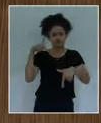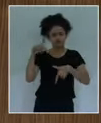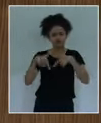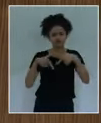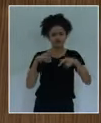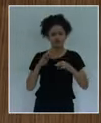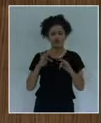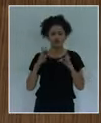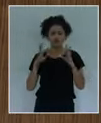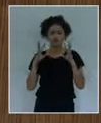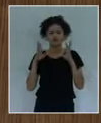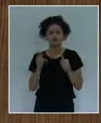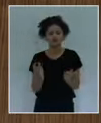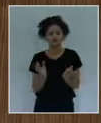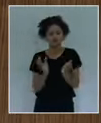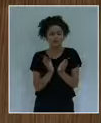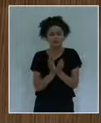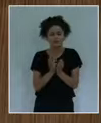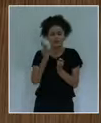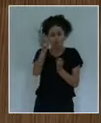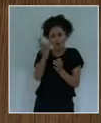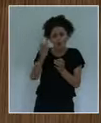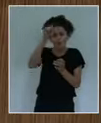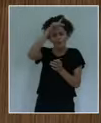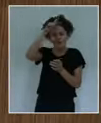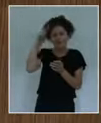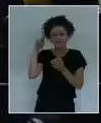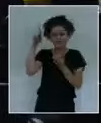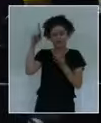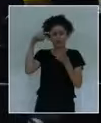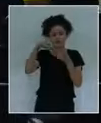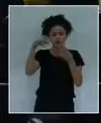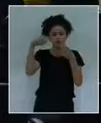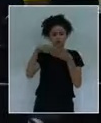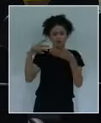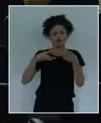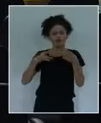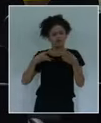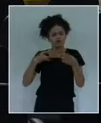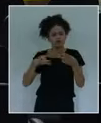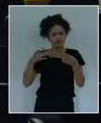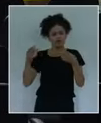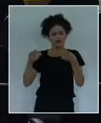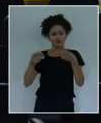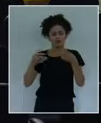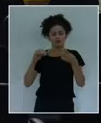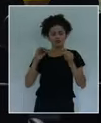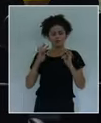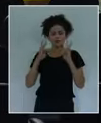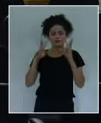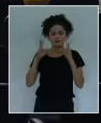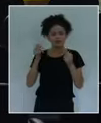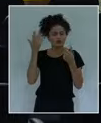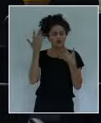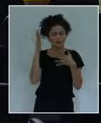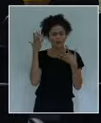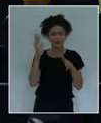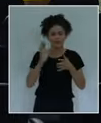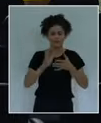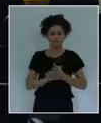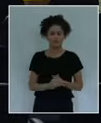a equipe, o prefeito, todo mundo que se tornou voluntário nessa tragédia dessa enchente. Você está